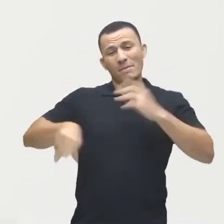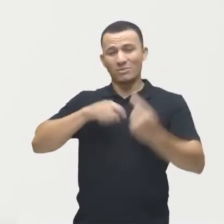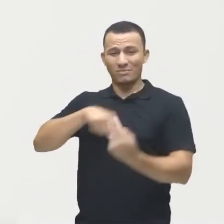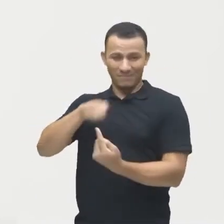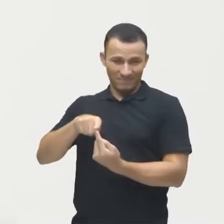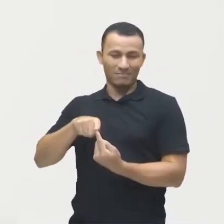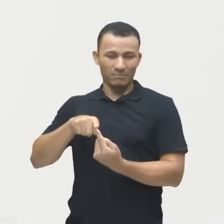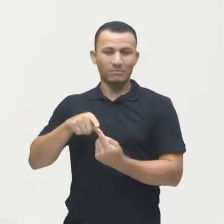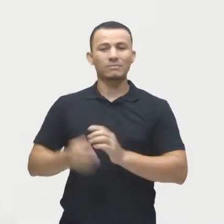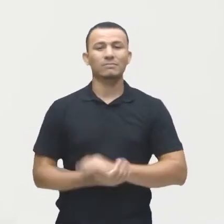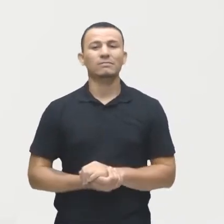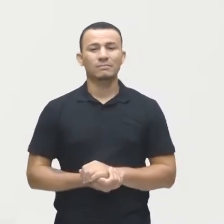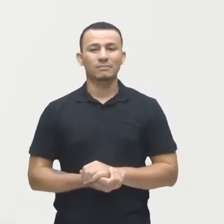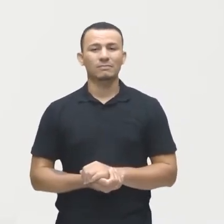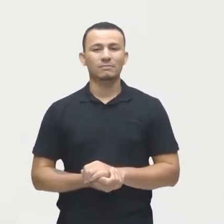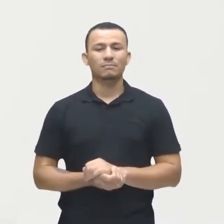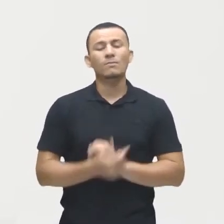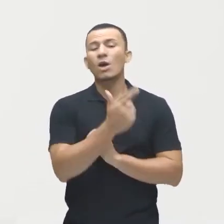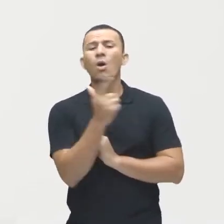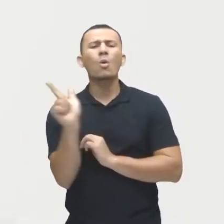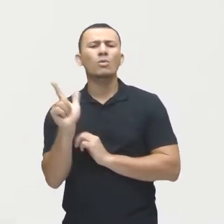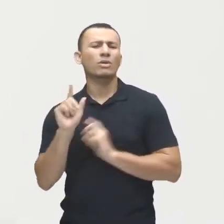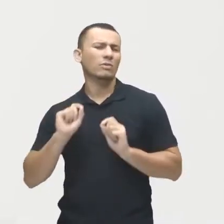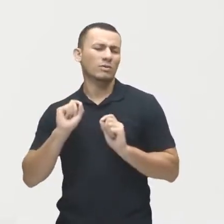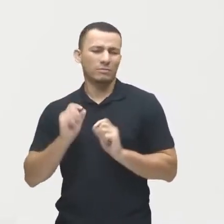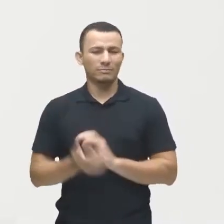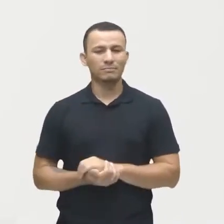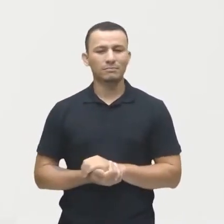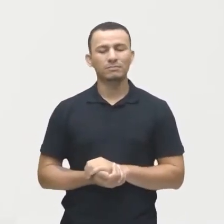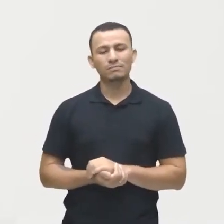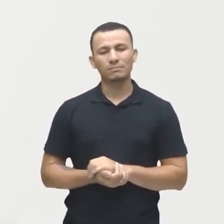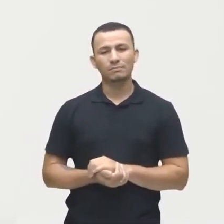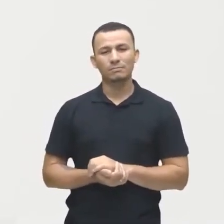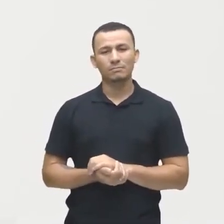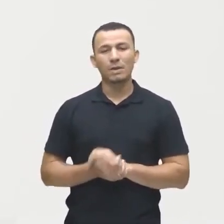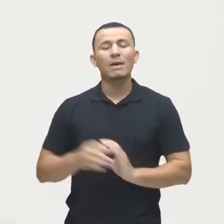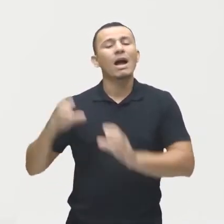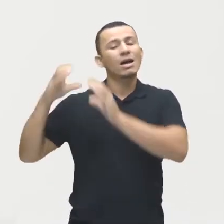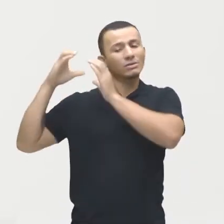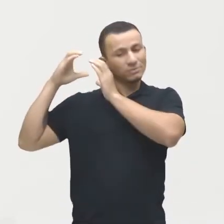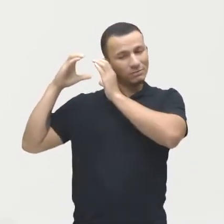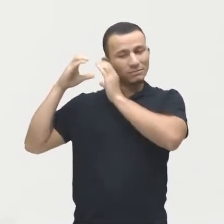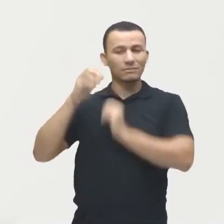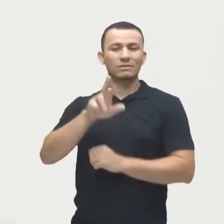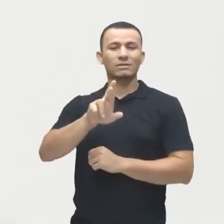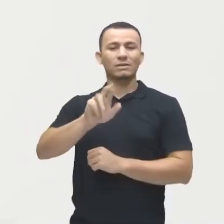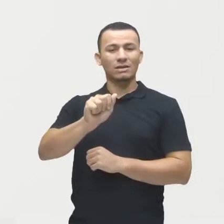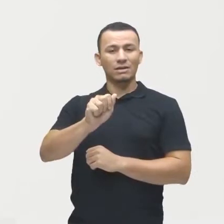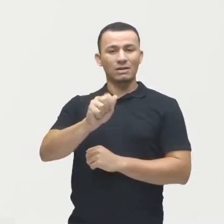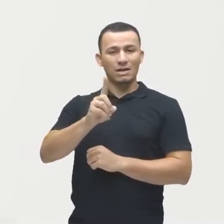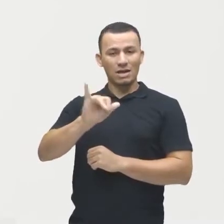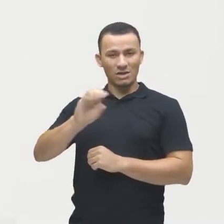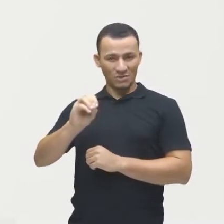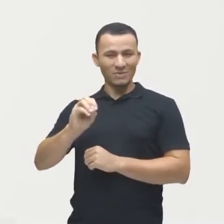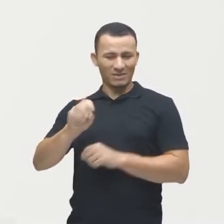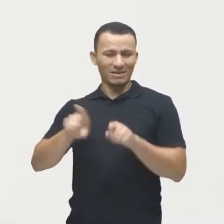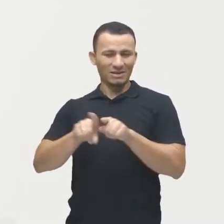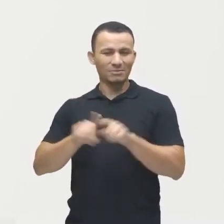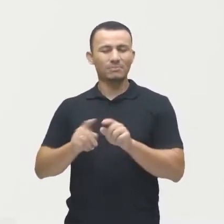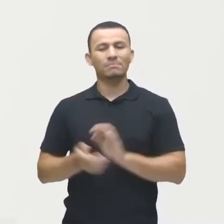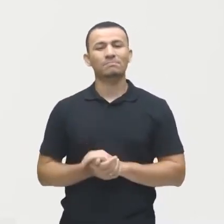Ah, professora, qual é a outra forma? Eu também posso receber informações por meio do rádio. E esse aqui, alguém conhece?